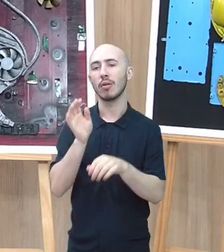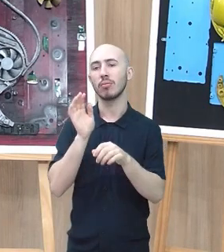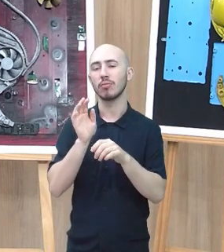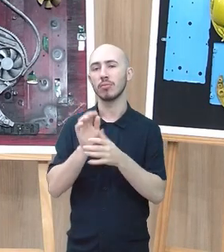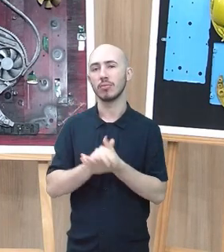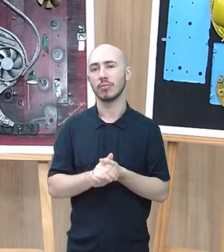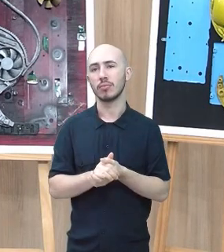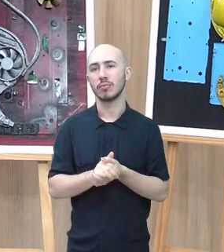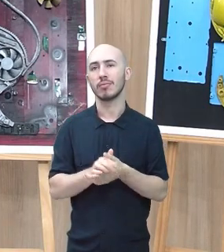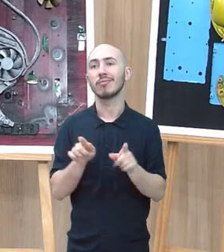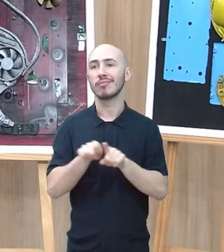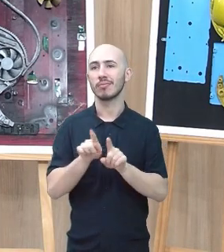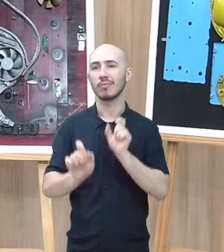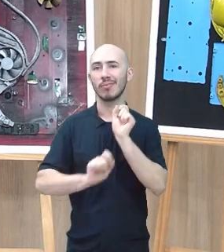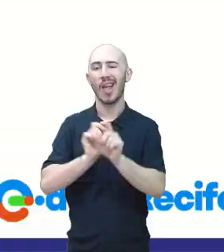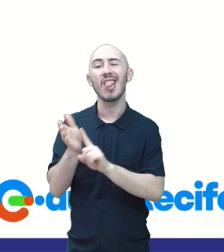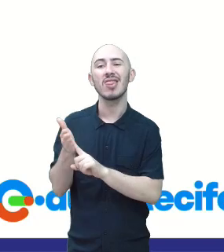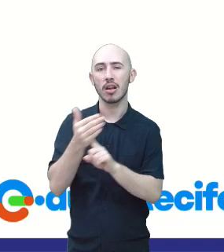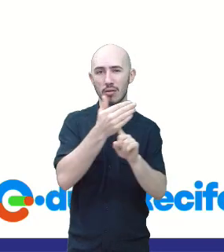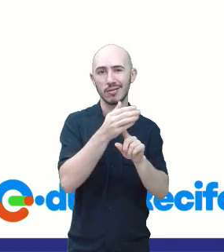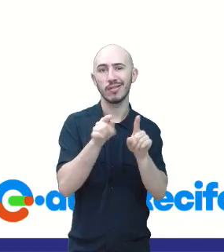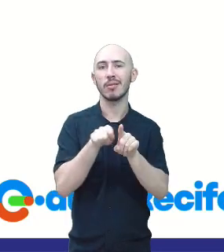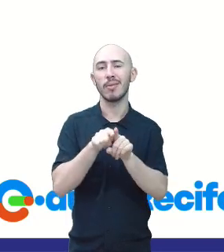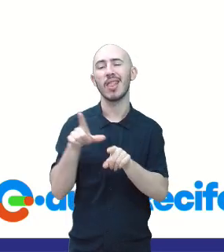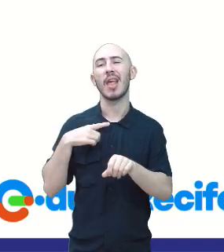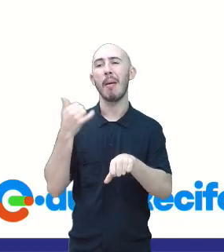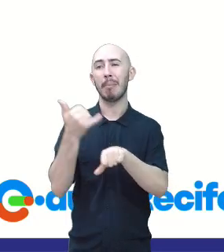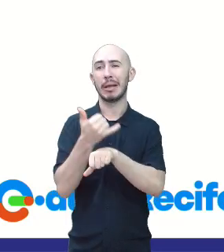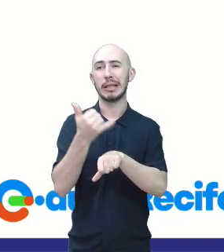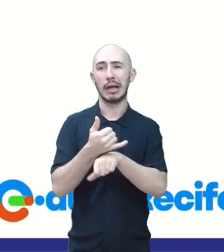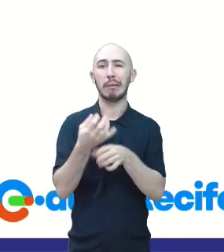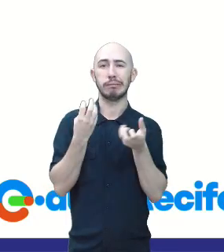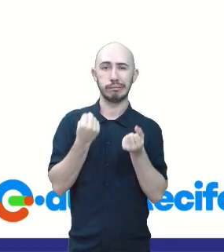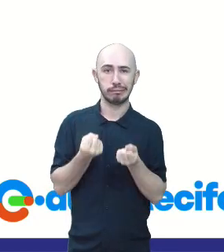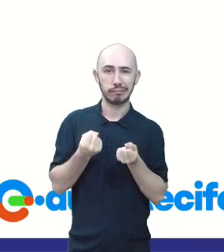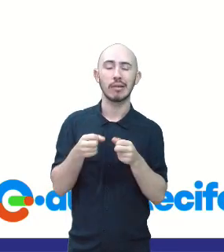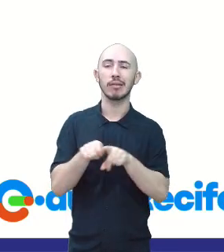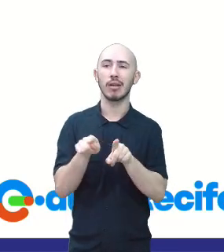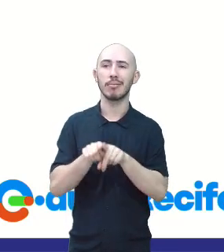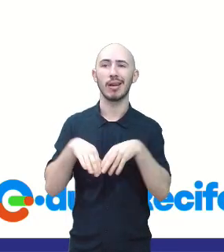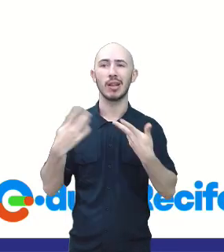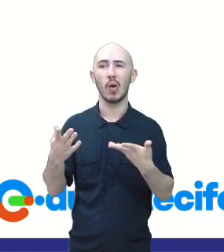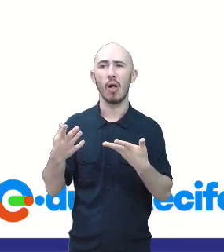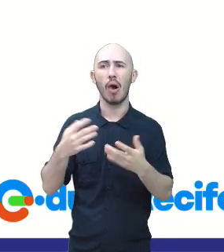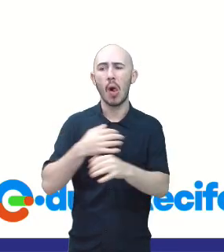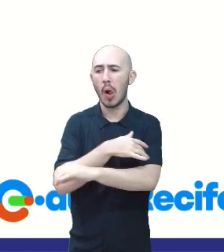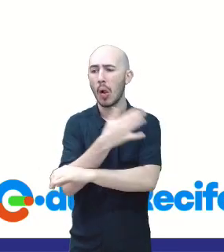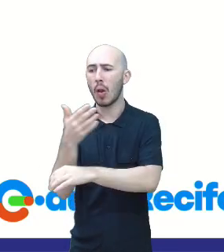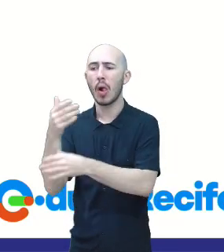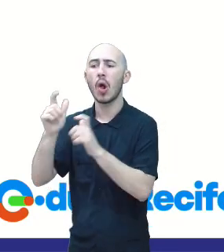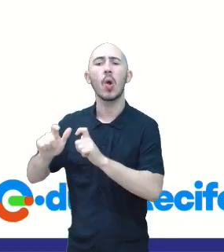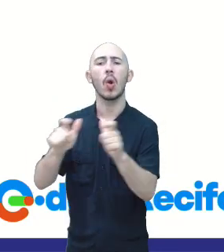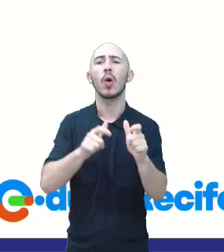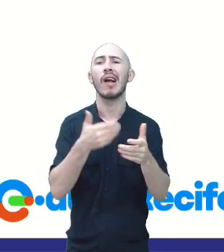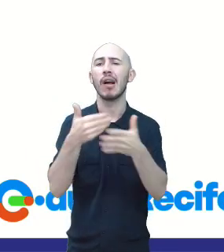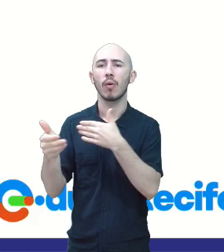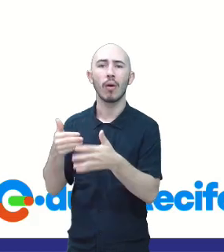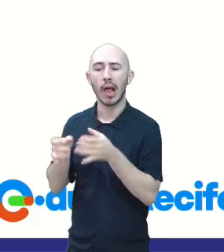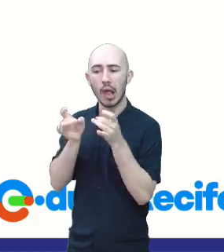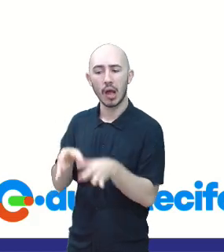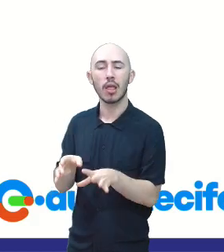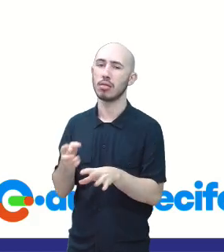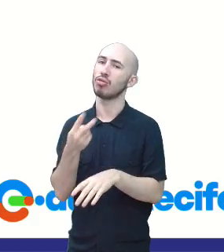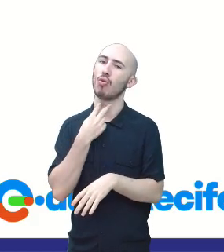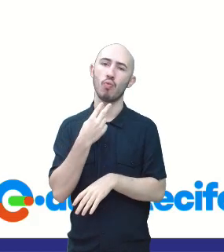Os eletrônicos também, né, que contém metal pesado e não pode ser descartado no meio ambiente, com ameaça de contaminar o